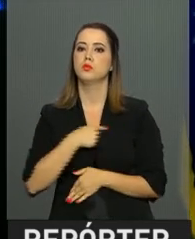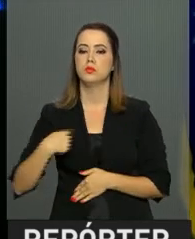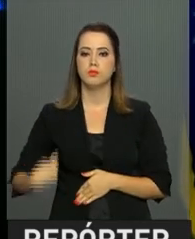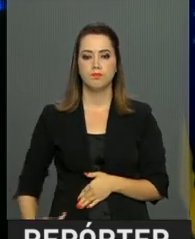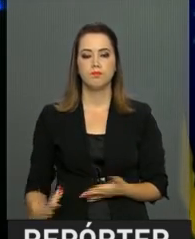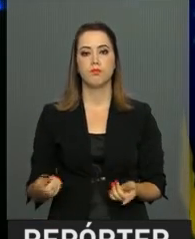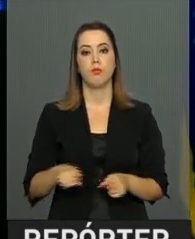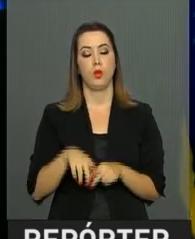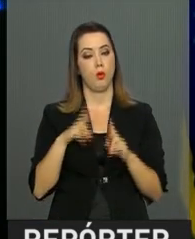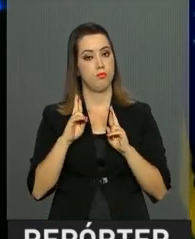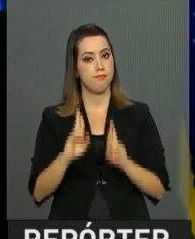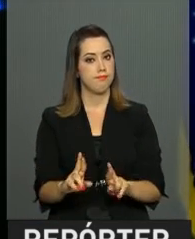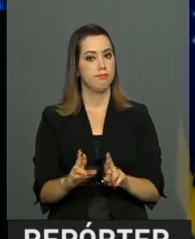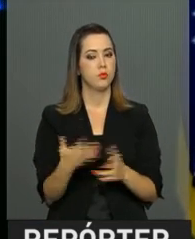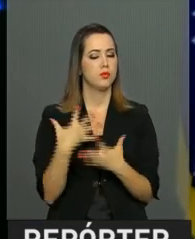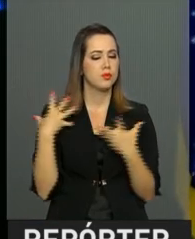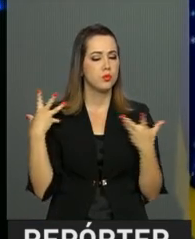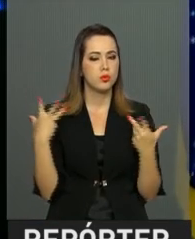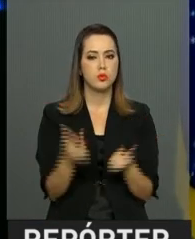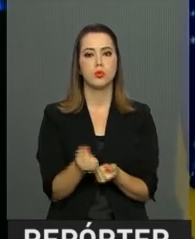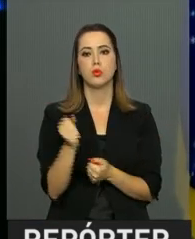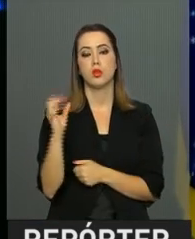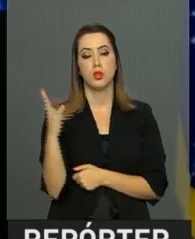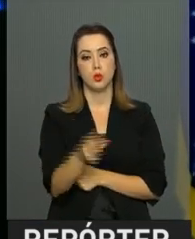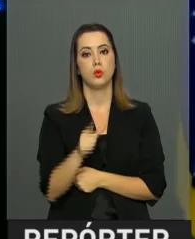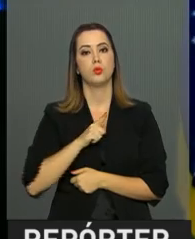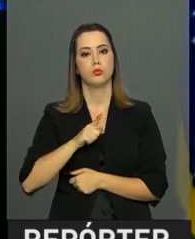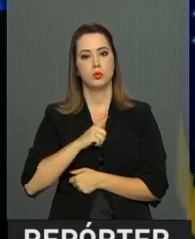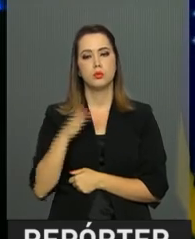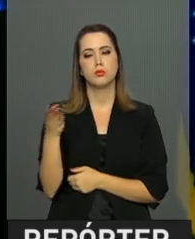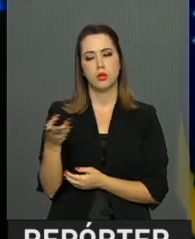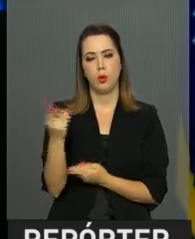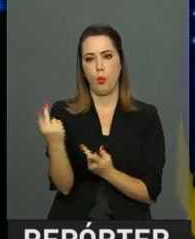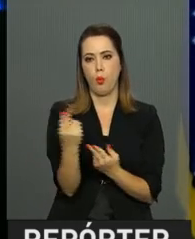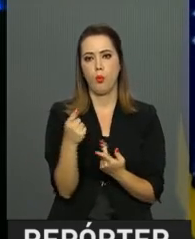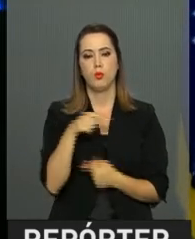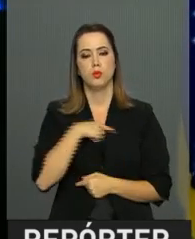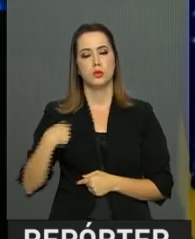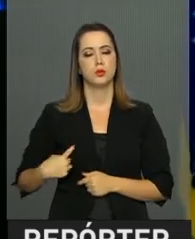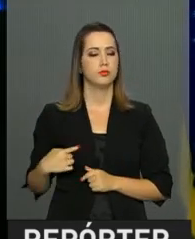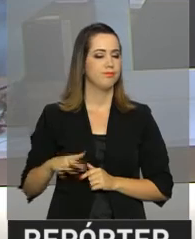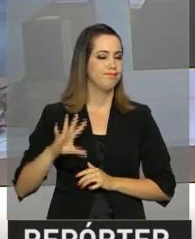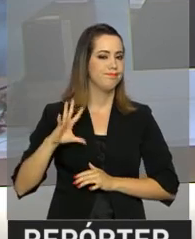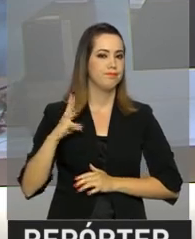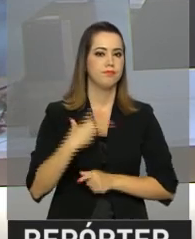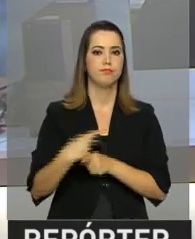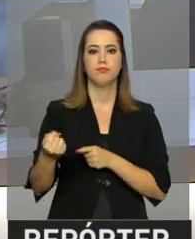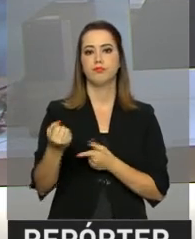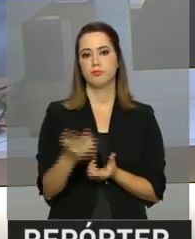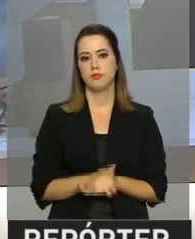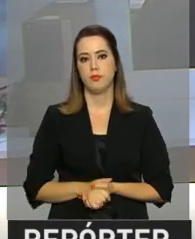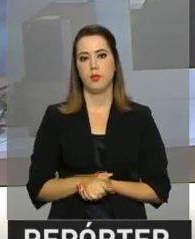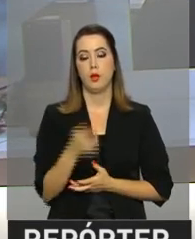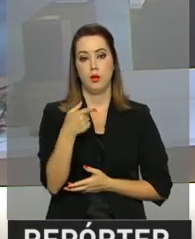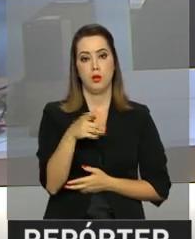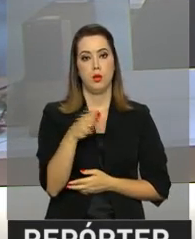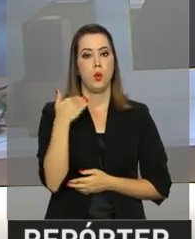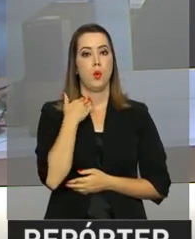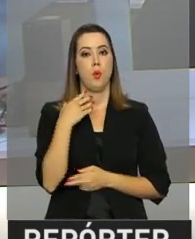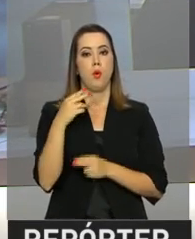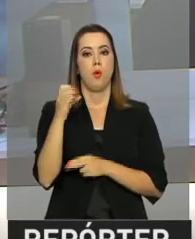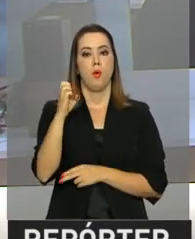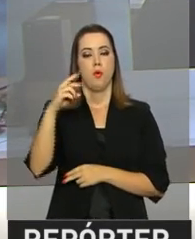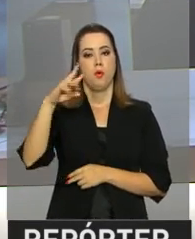chineses. Esperamos que todos tenhamos, como tem a China, muito sucesso. O Banco Central trabalha